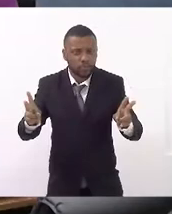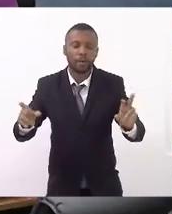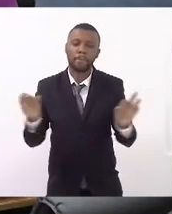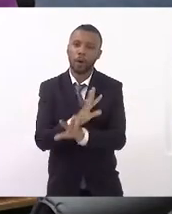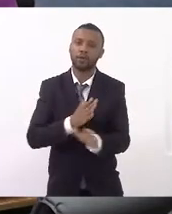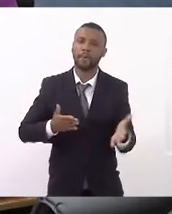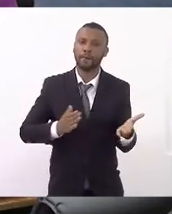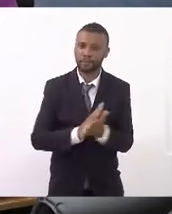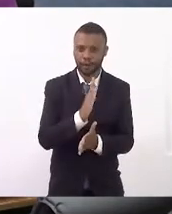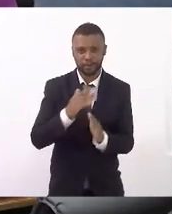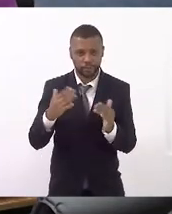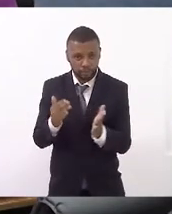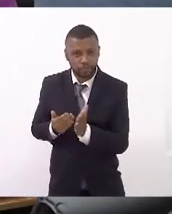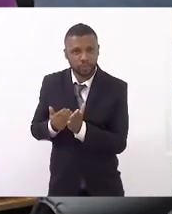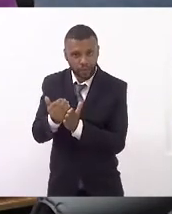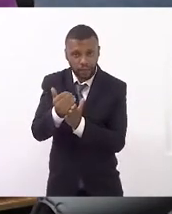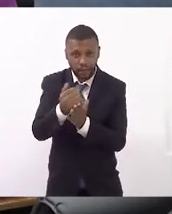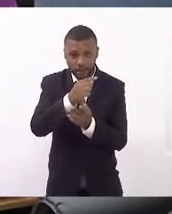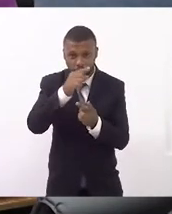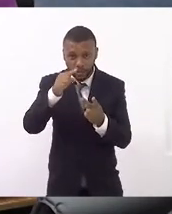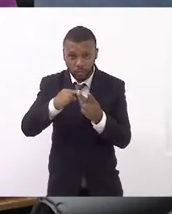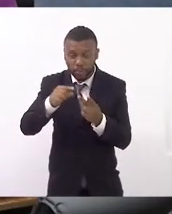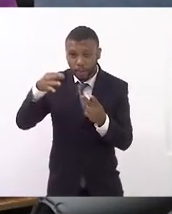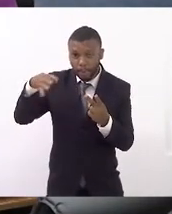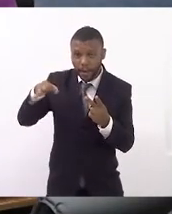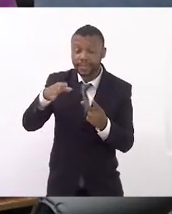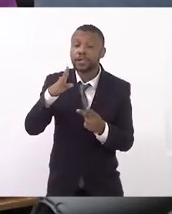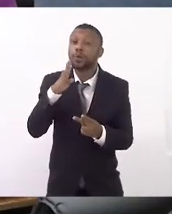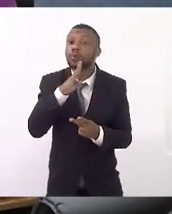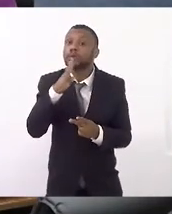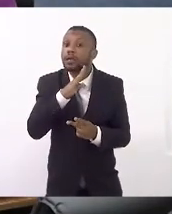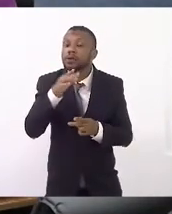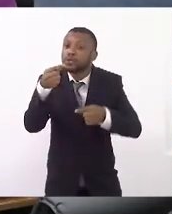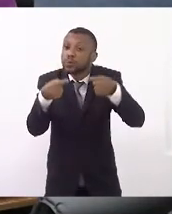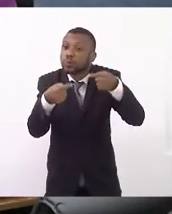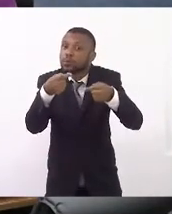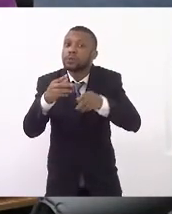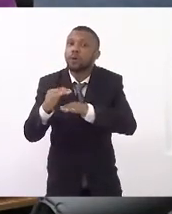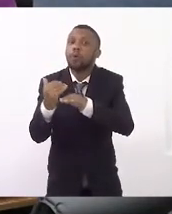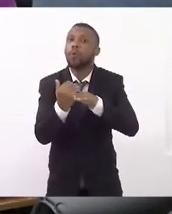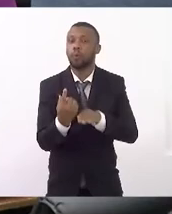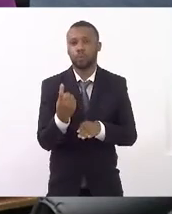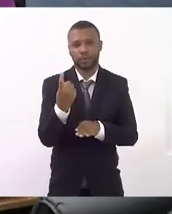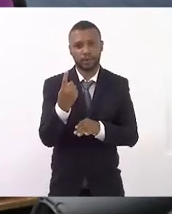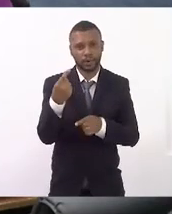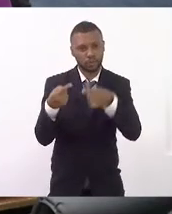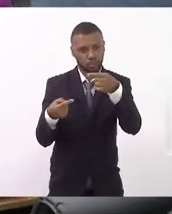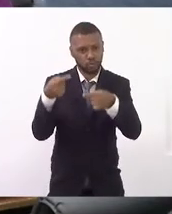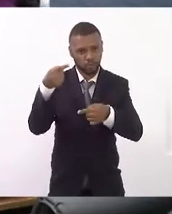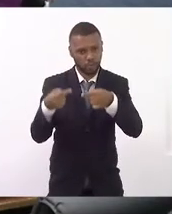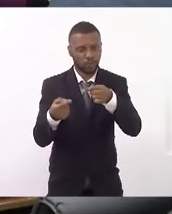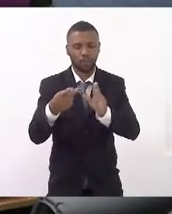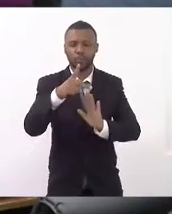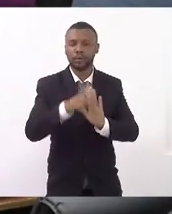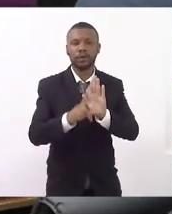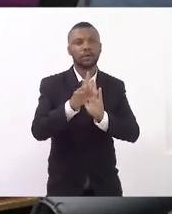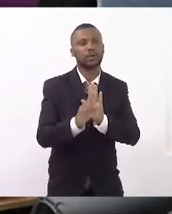lá. Segunda página, em regime de urgência, em discussão única... Projeto de